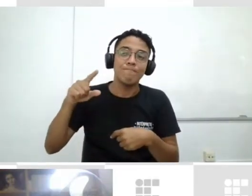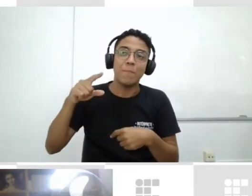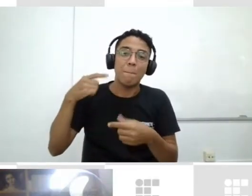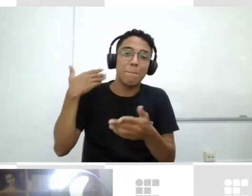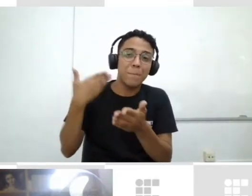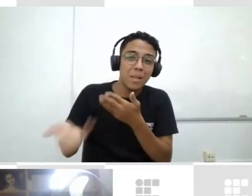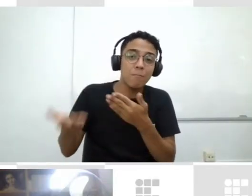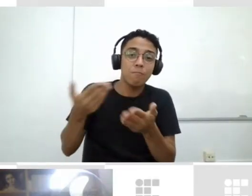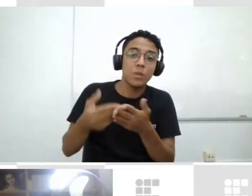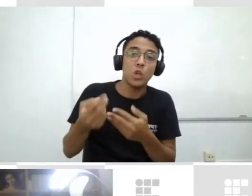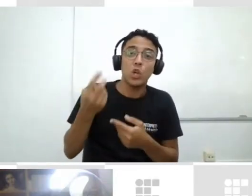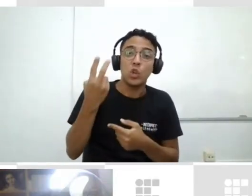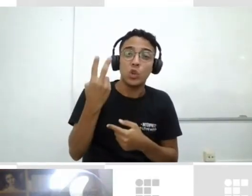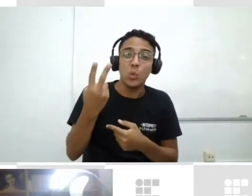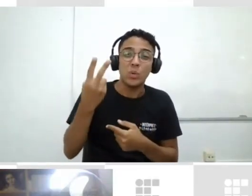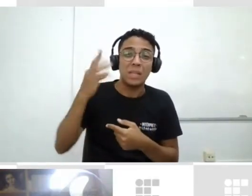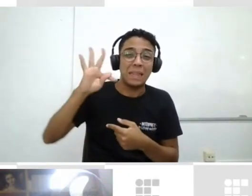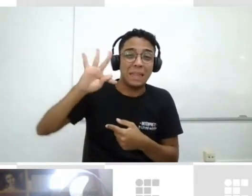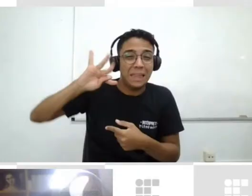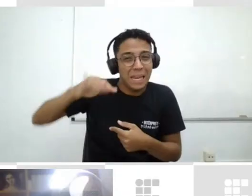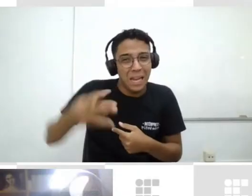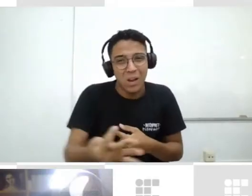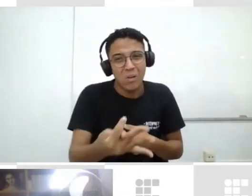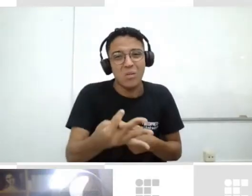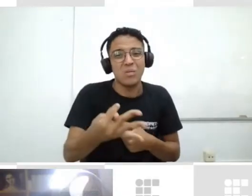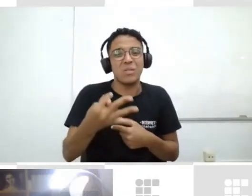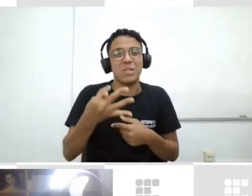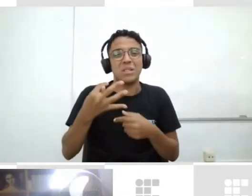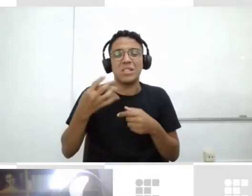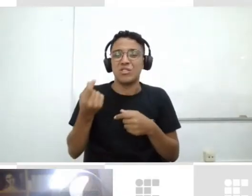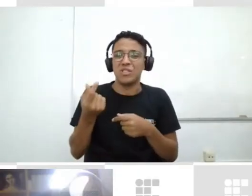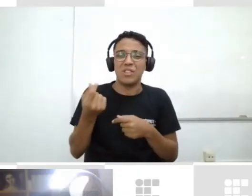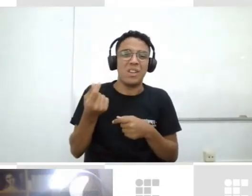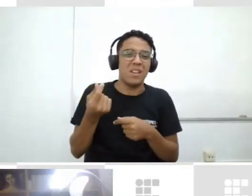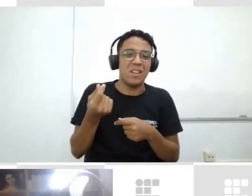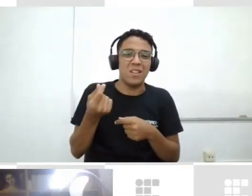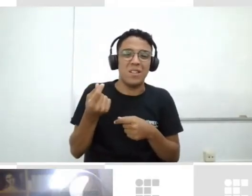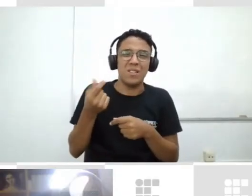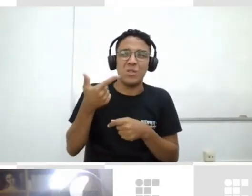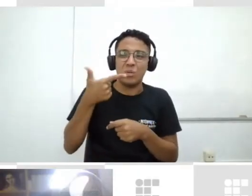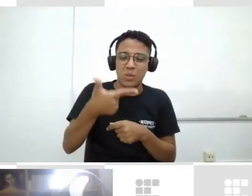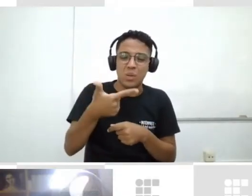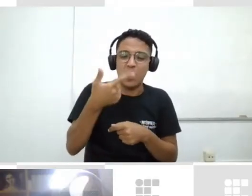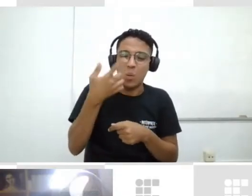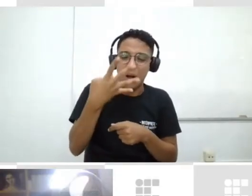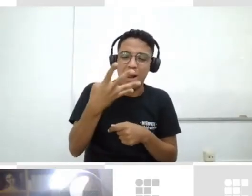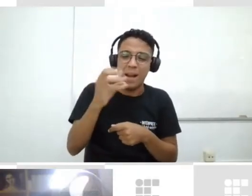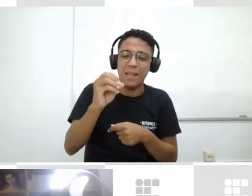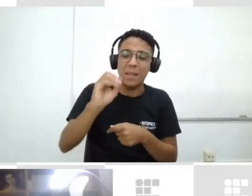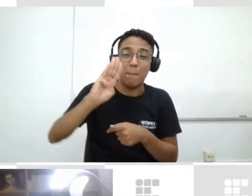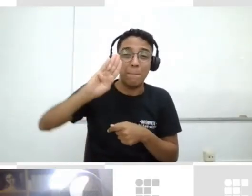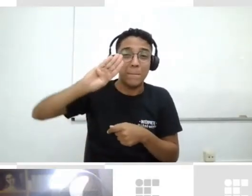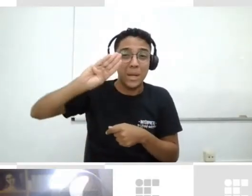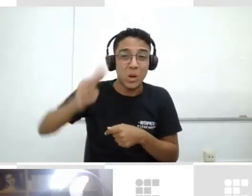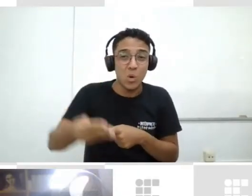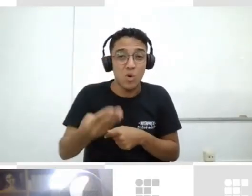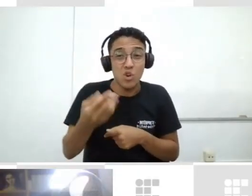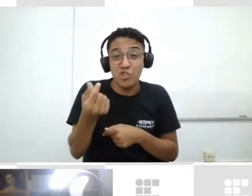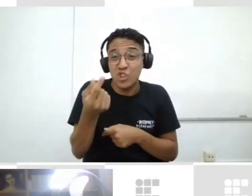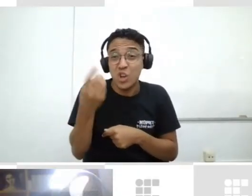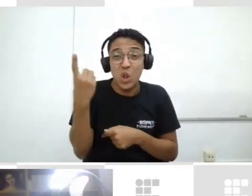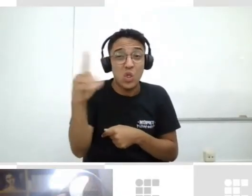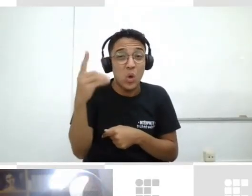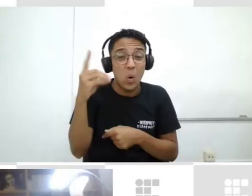trilhões 240 bilhões, 2 trilhões 240 bilhões de dólares por ano